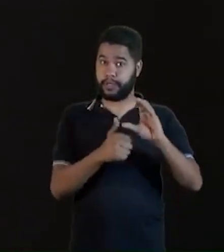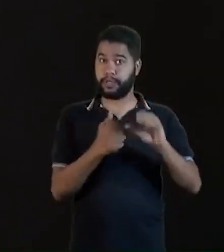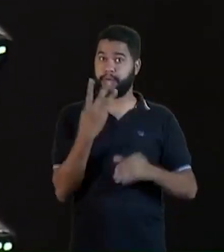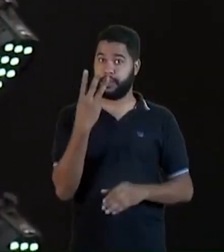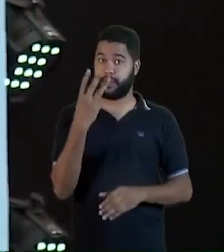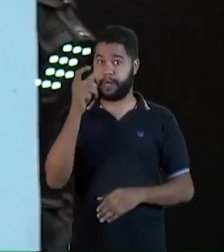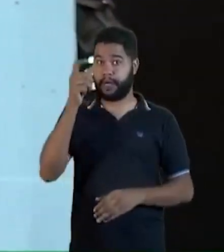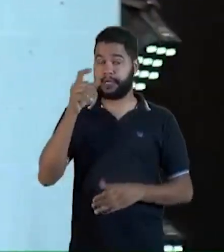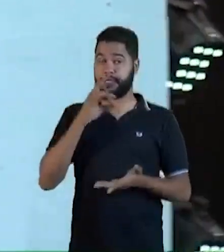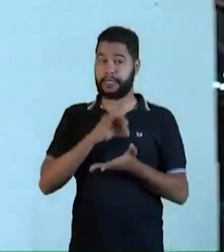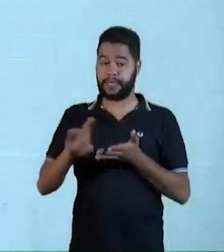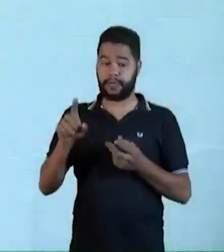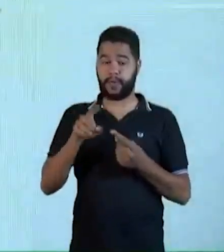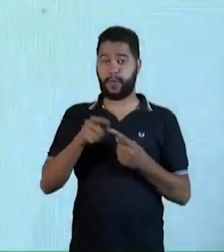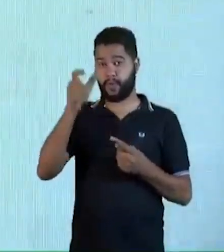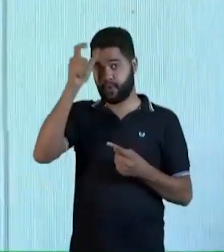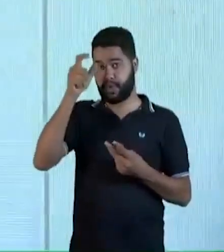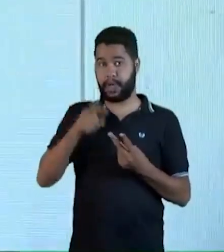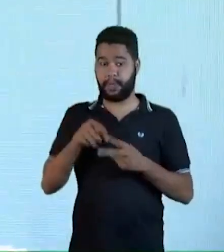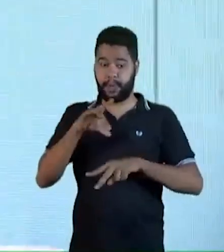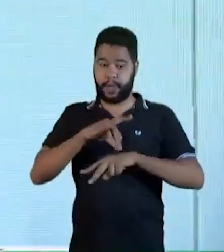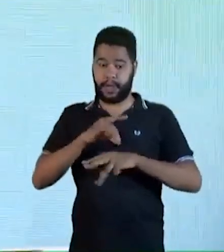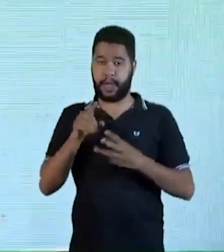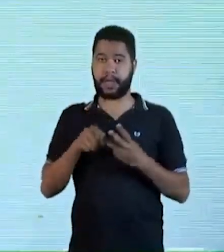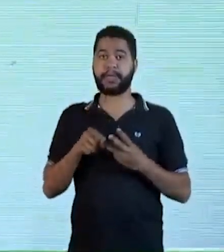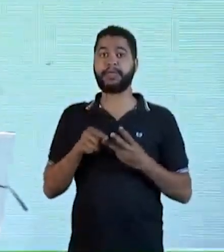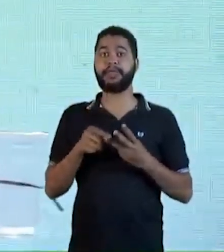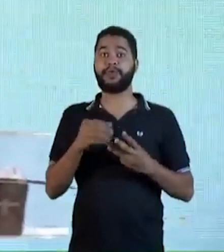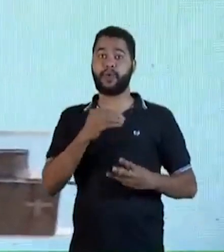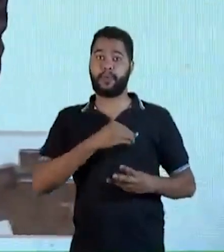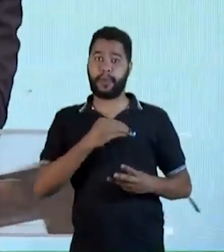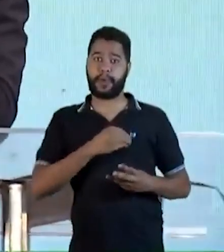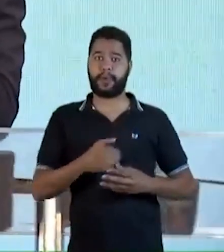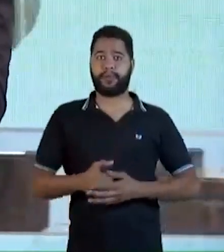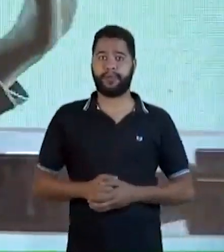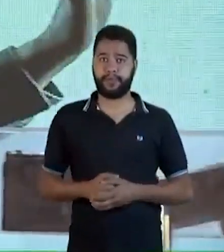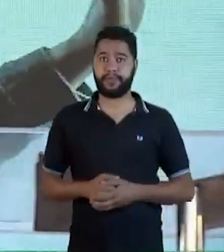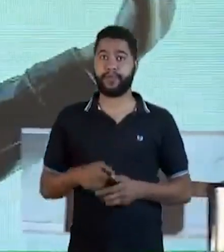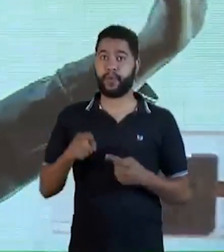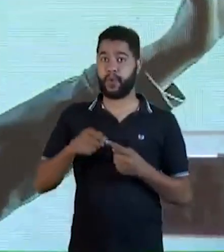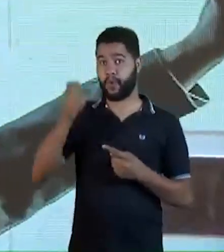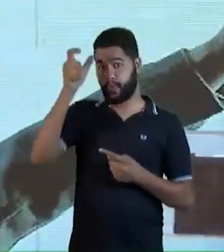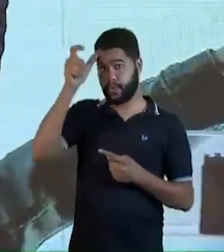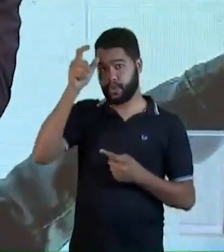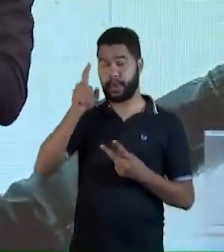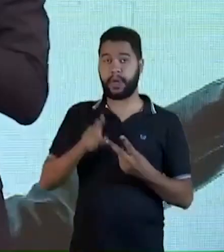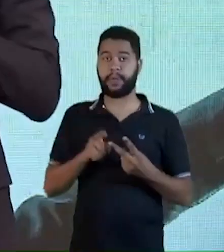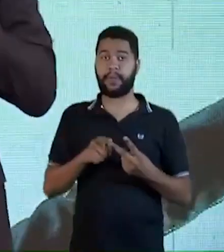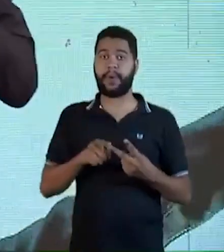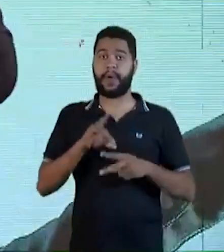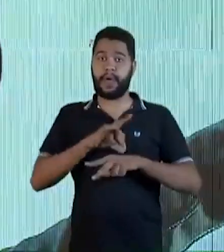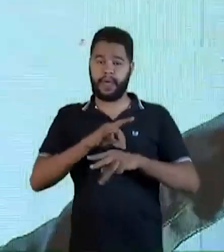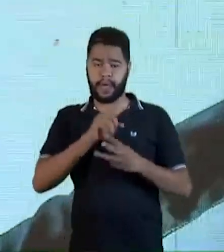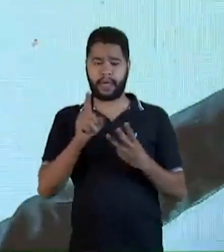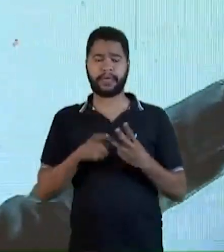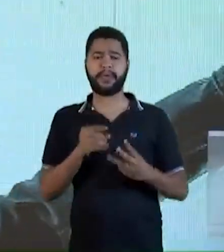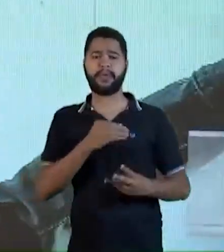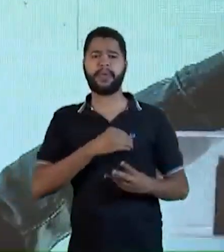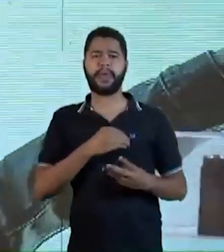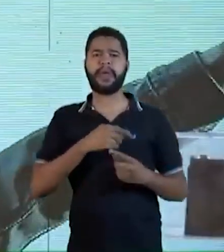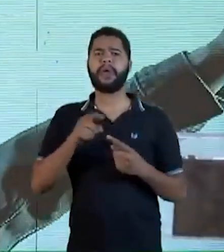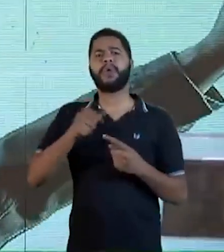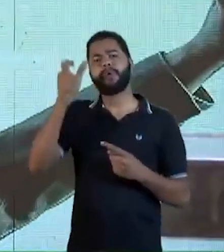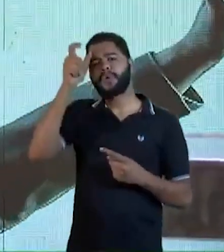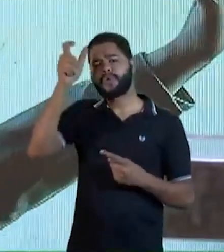o diabo a carne e o mundo quem são o diabo a carne e o que que é o